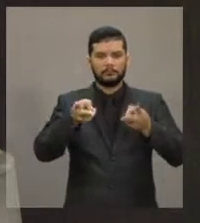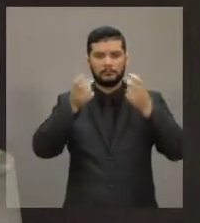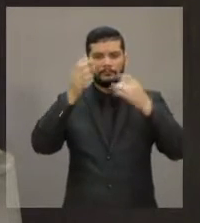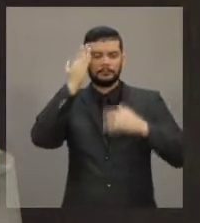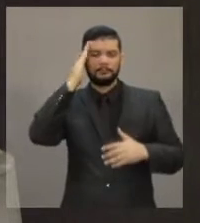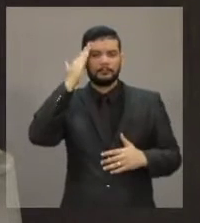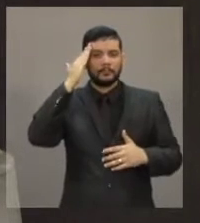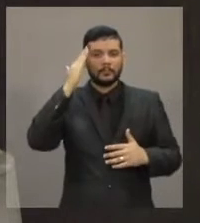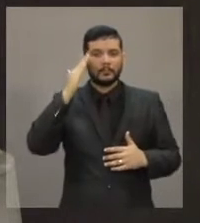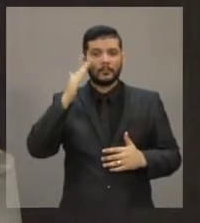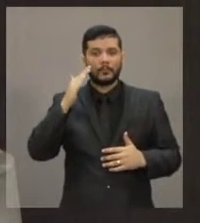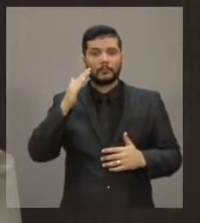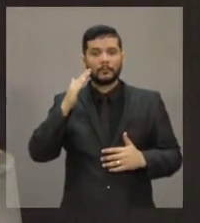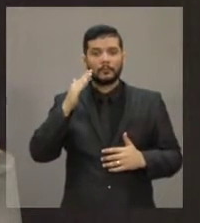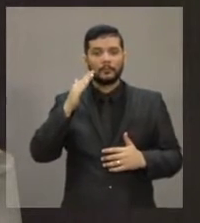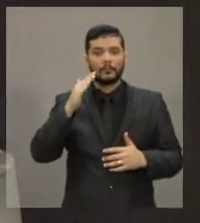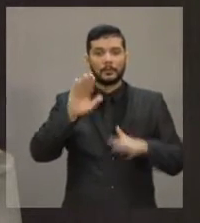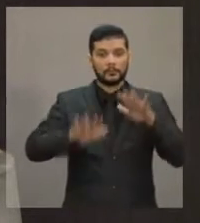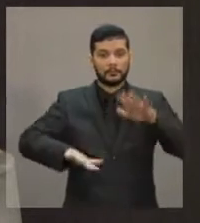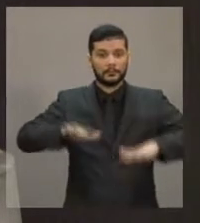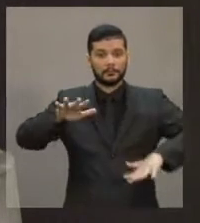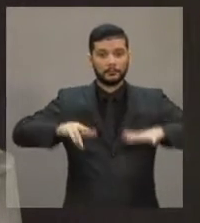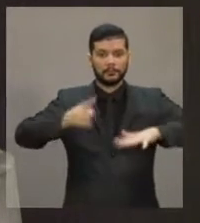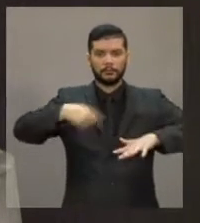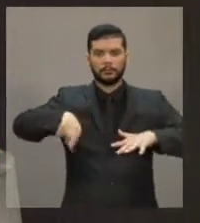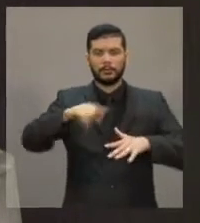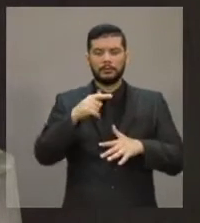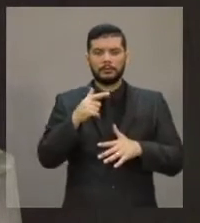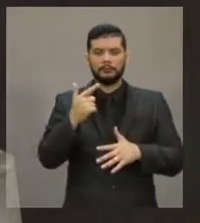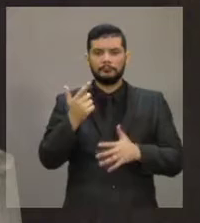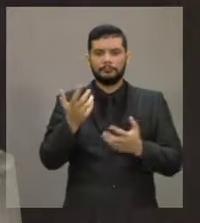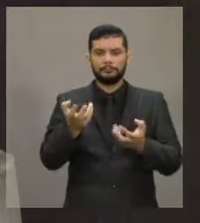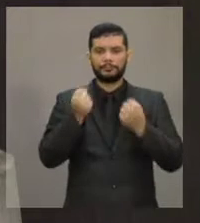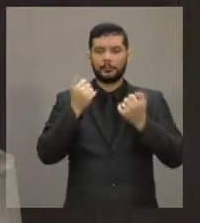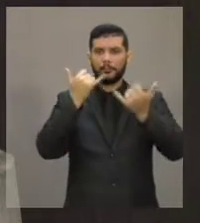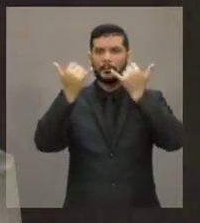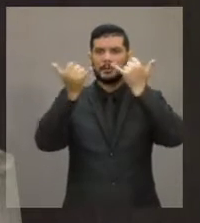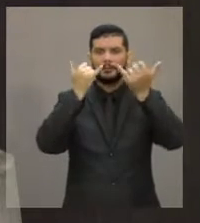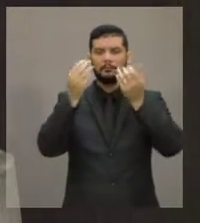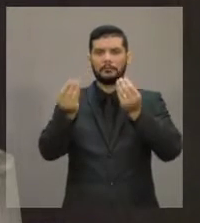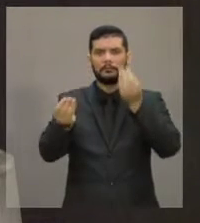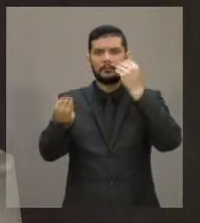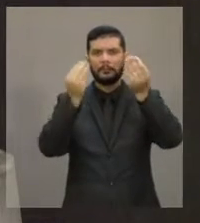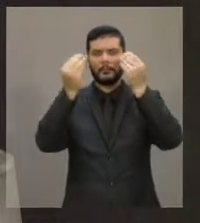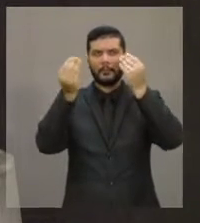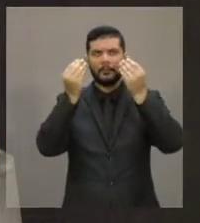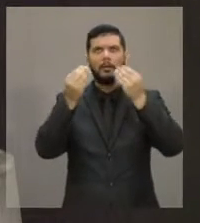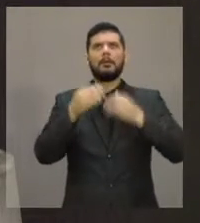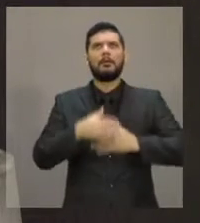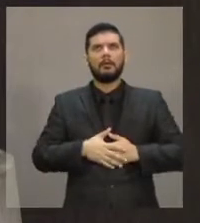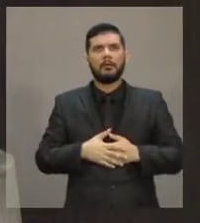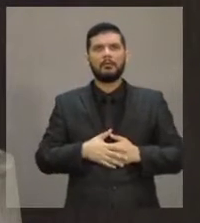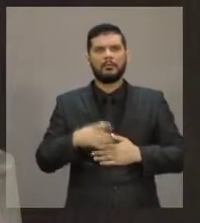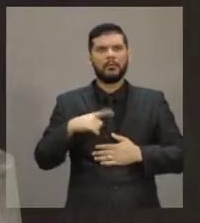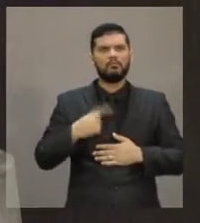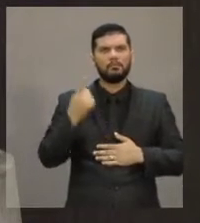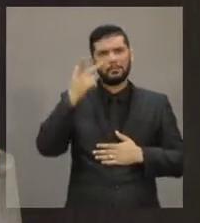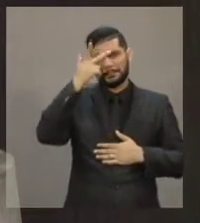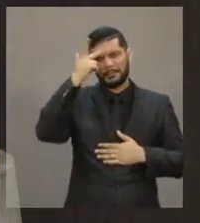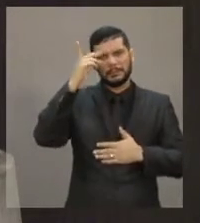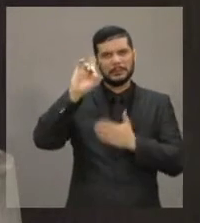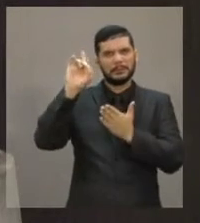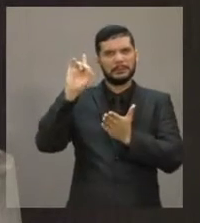muitas vezes você recebe uma carga de informações em casa achando que haveria algum inimigo ideal a